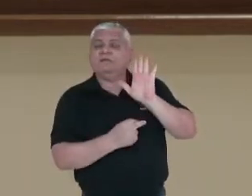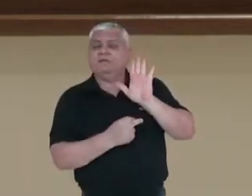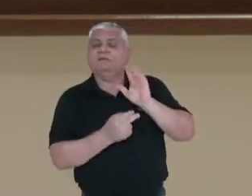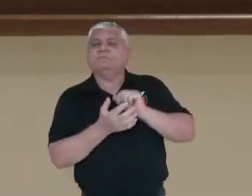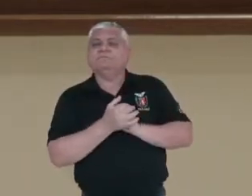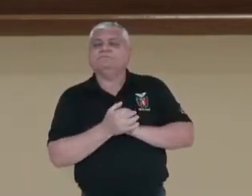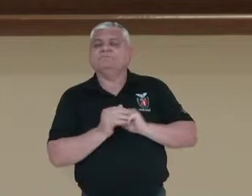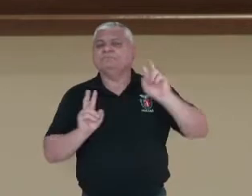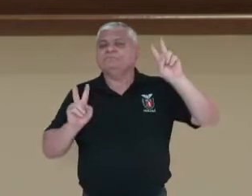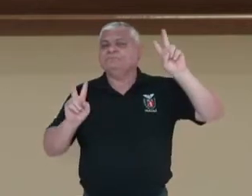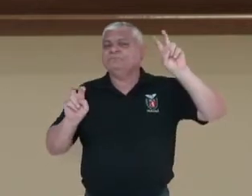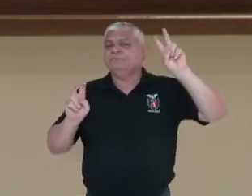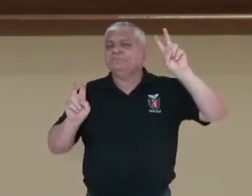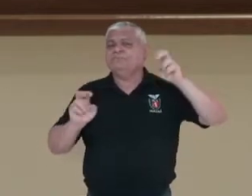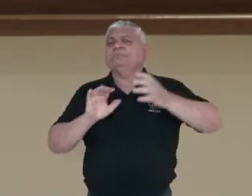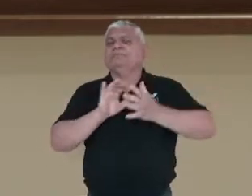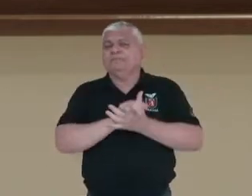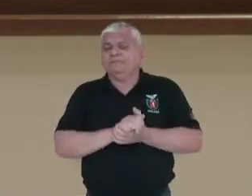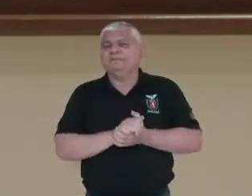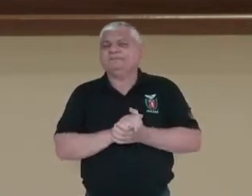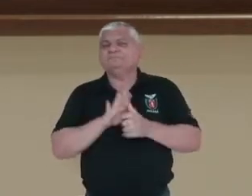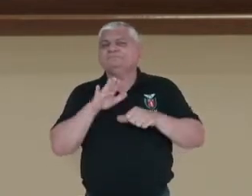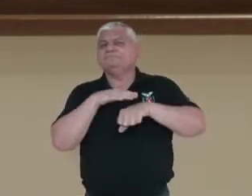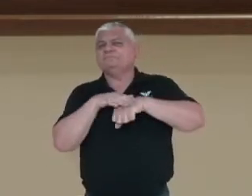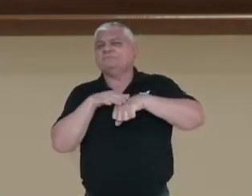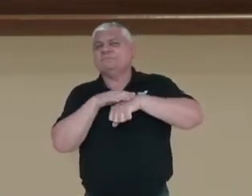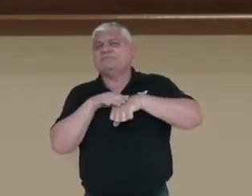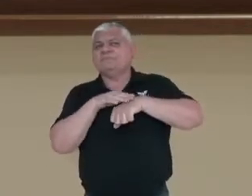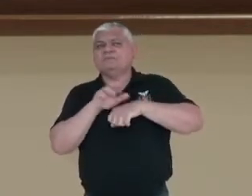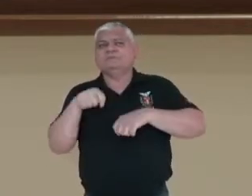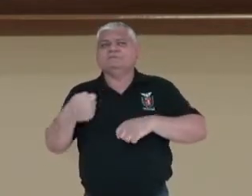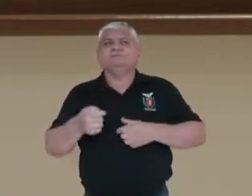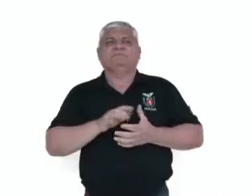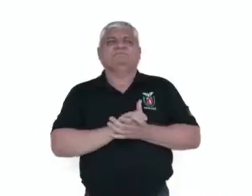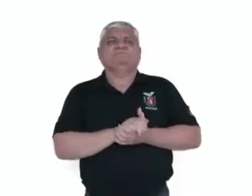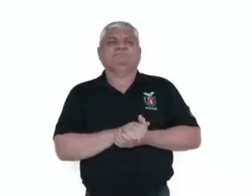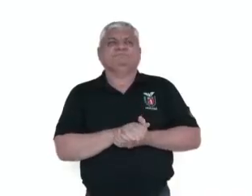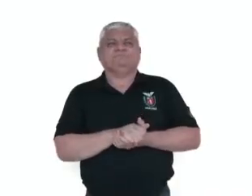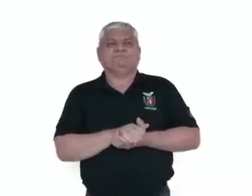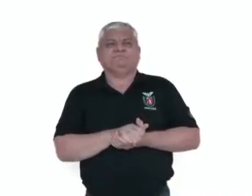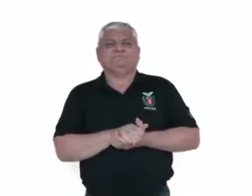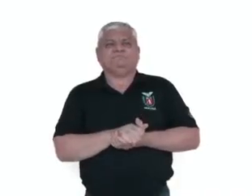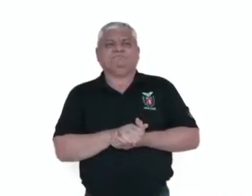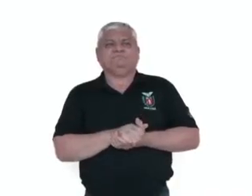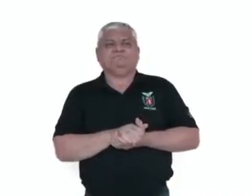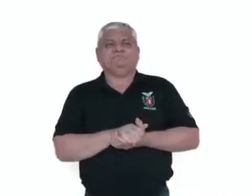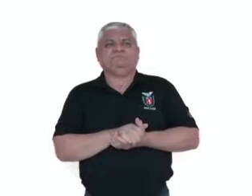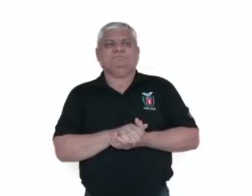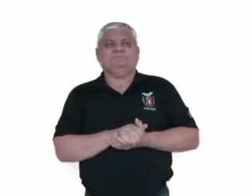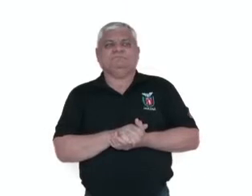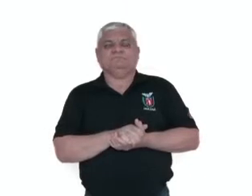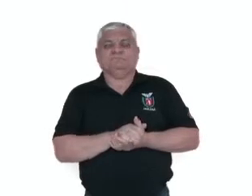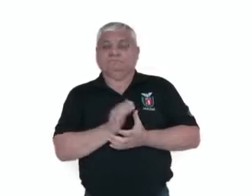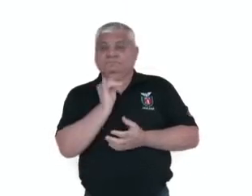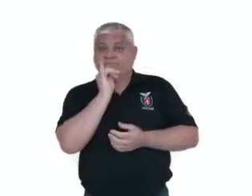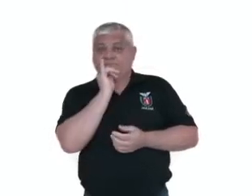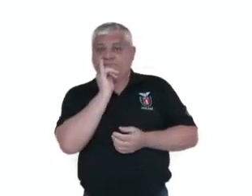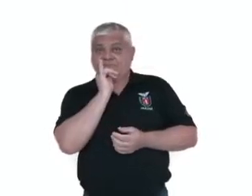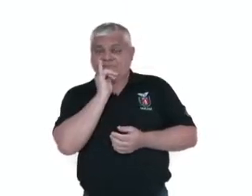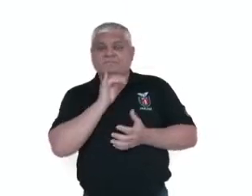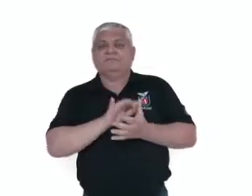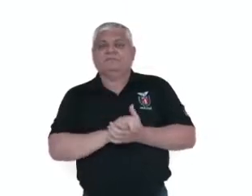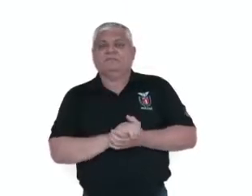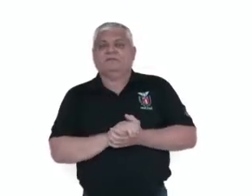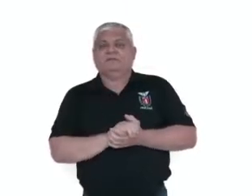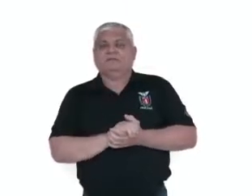uma fala, uma conversa sobre esse assunto. Então vamos ver aqui, ó. A gente vai ver um exemplo